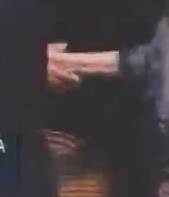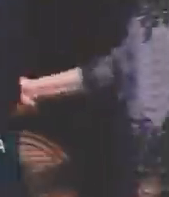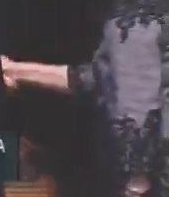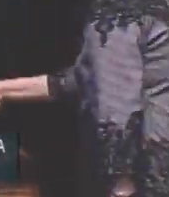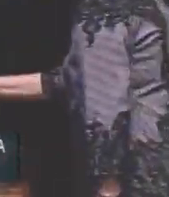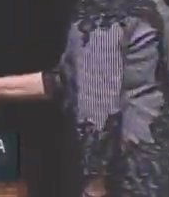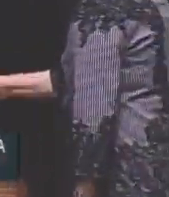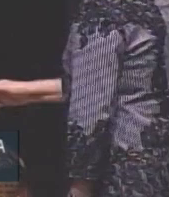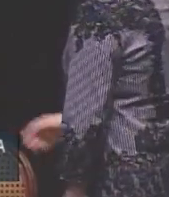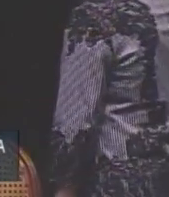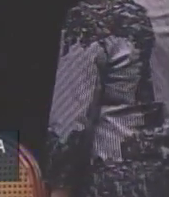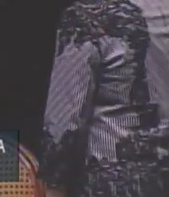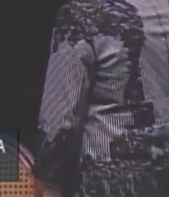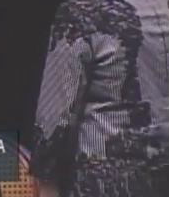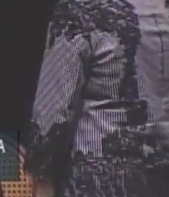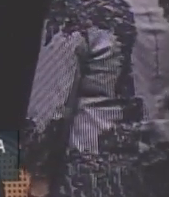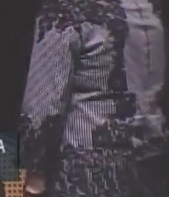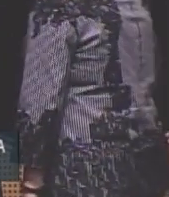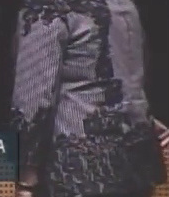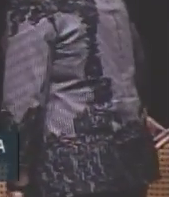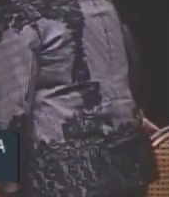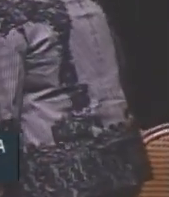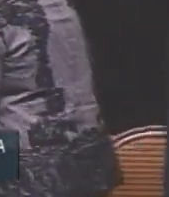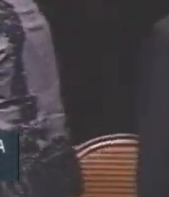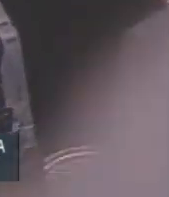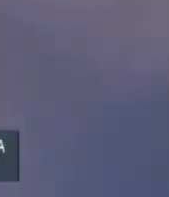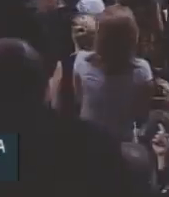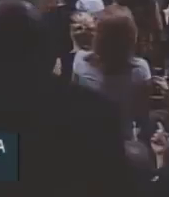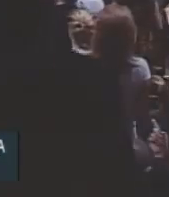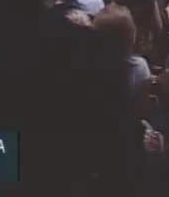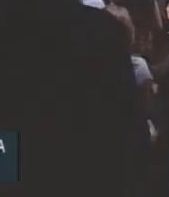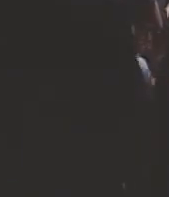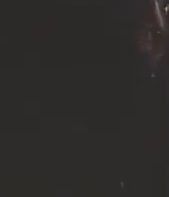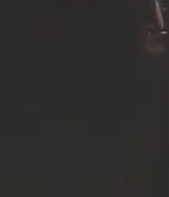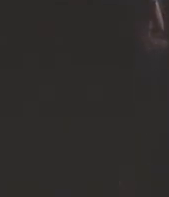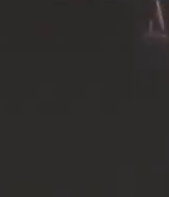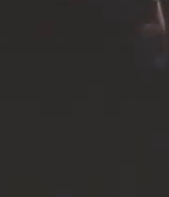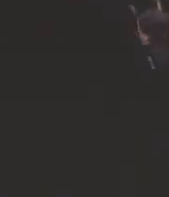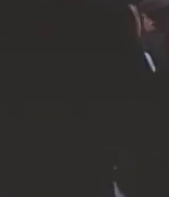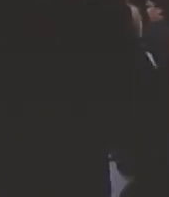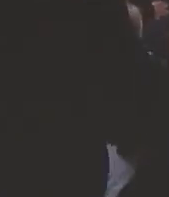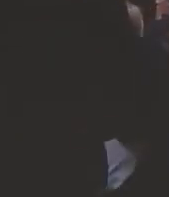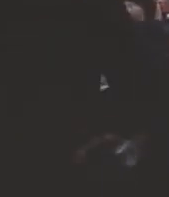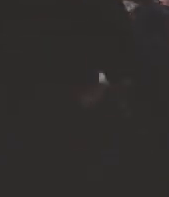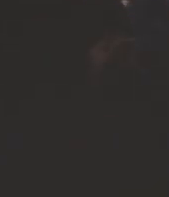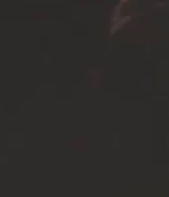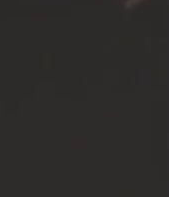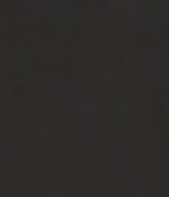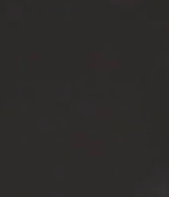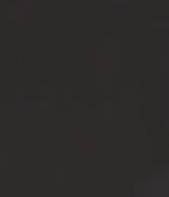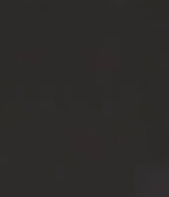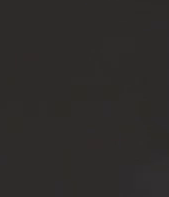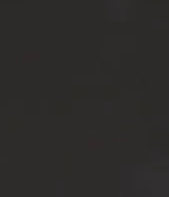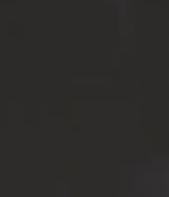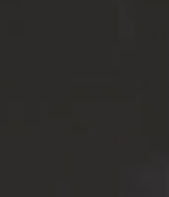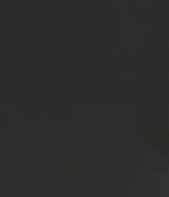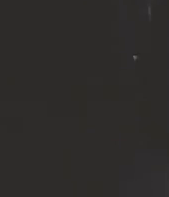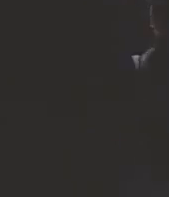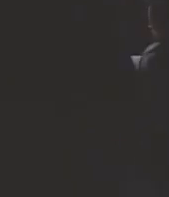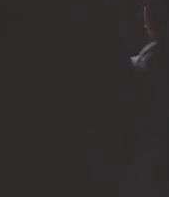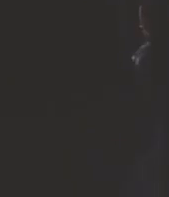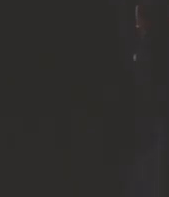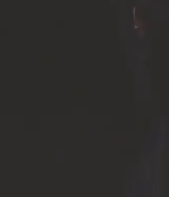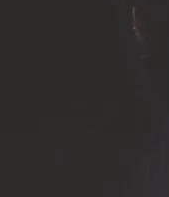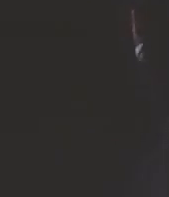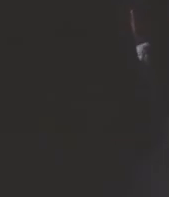Senhoras e senhores, convidamos a todos para um coquetel no quinto andar do prédio da Faculdade de Medicina da Universidade